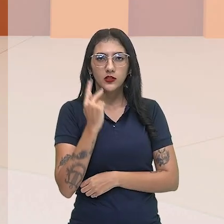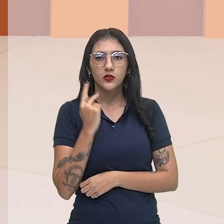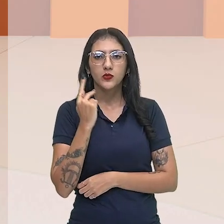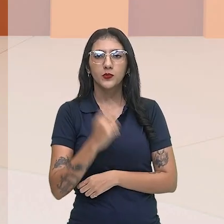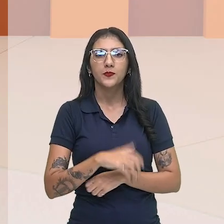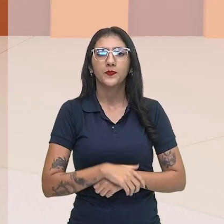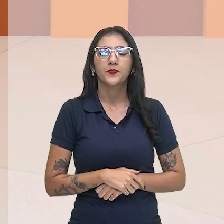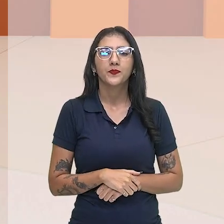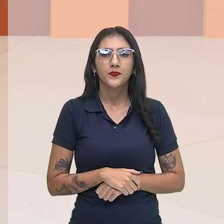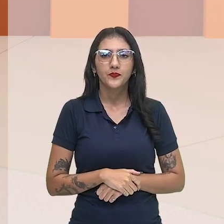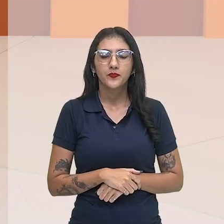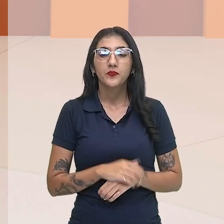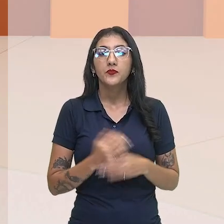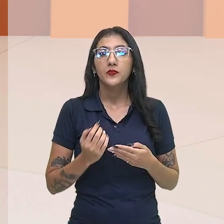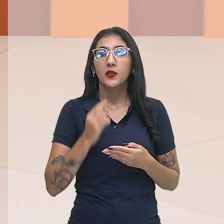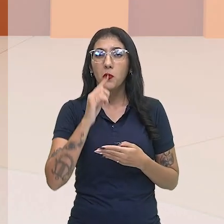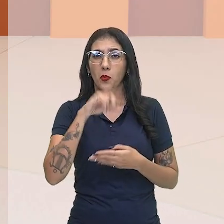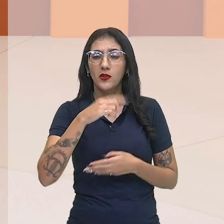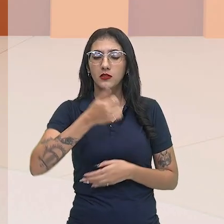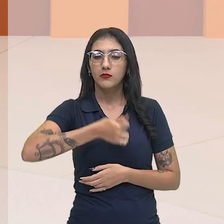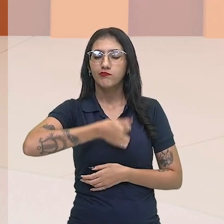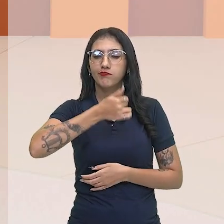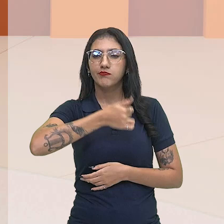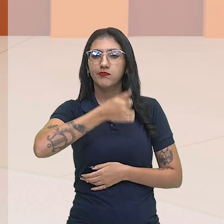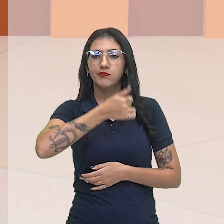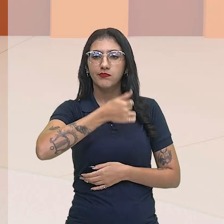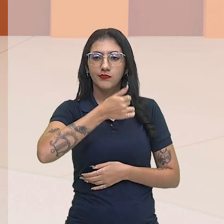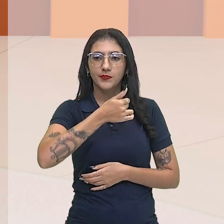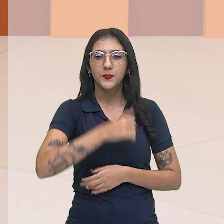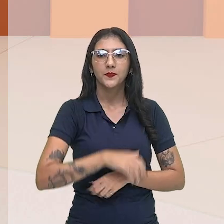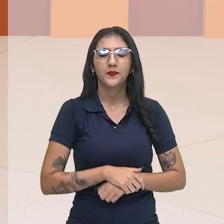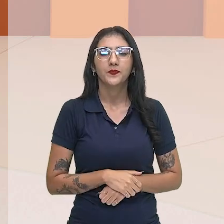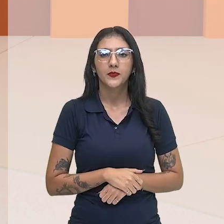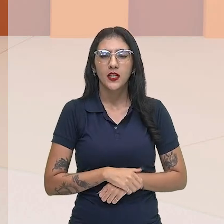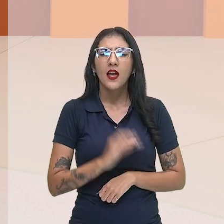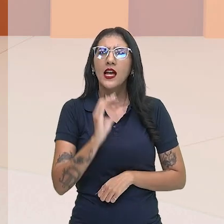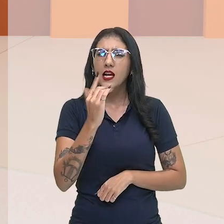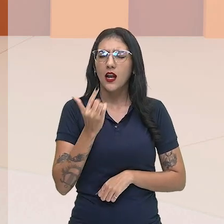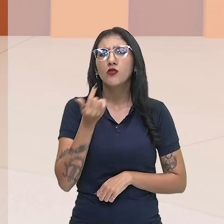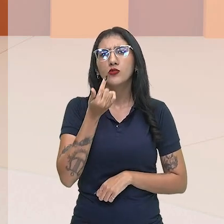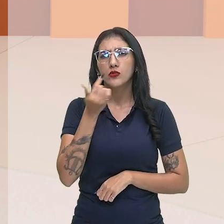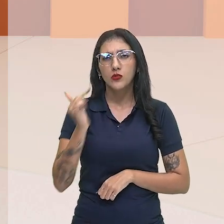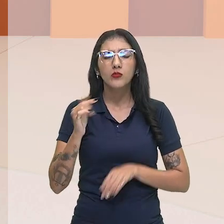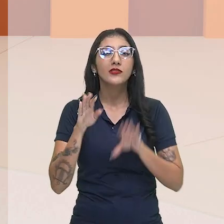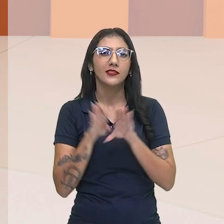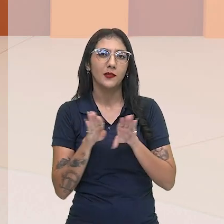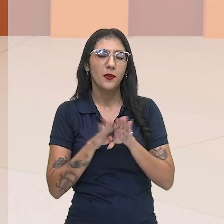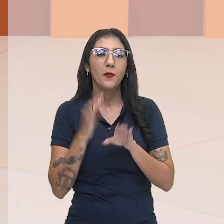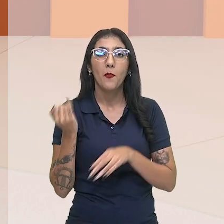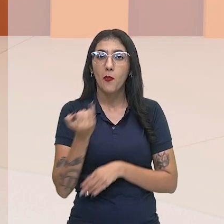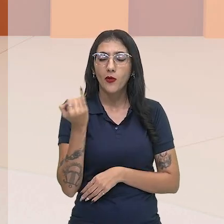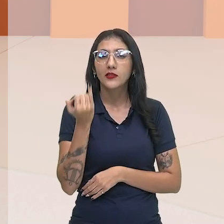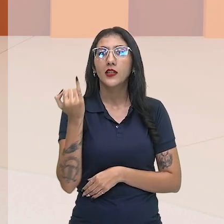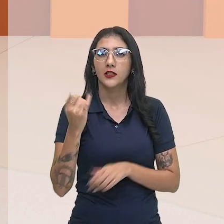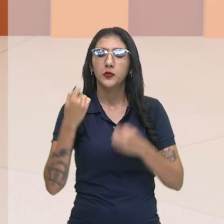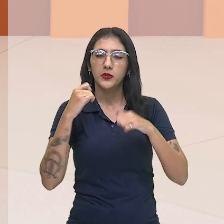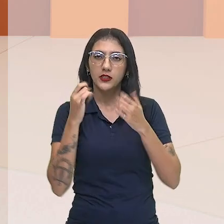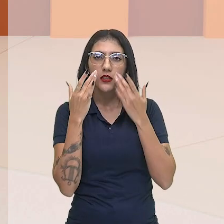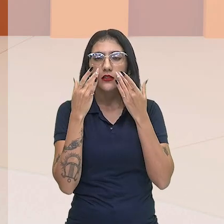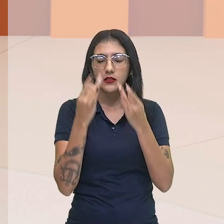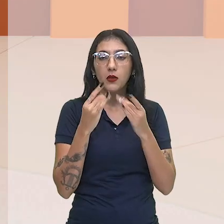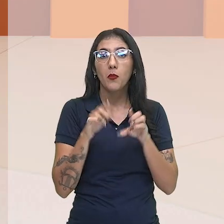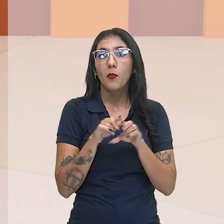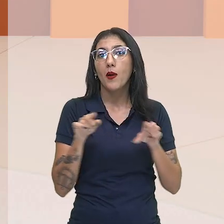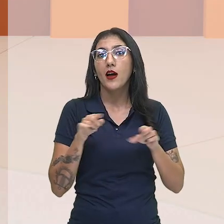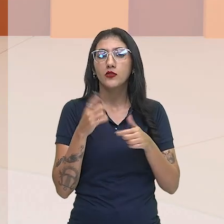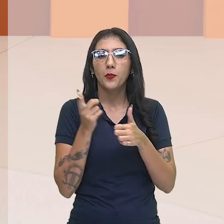políticos. Esse é o primeiro ponto. Claro que todos são importantes, todos devem ser considerados, mas o primeiro